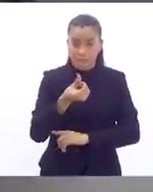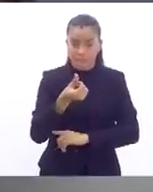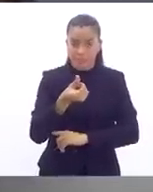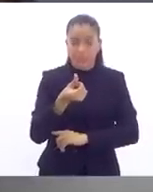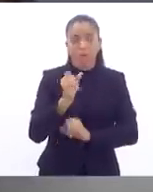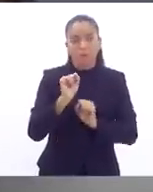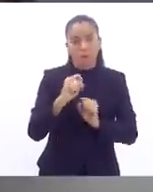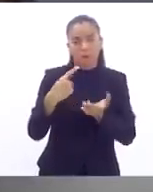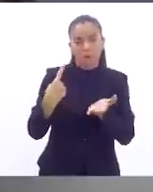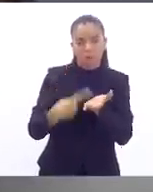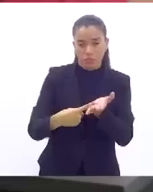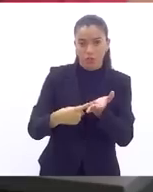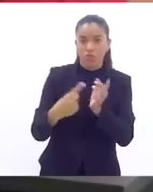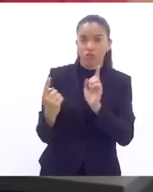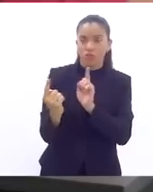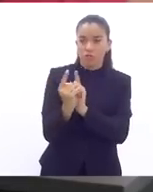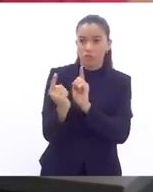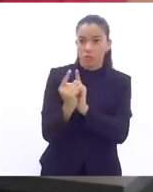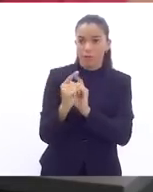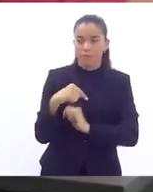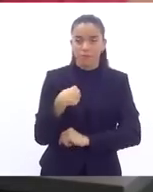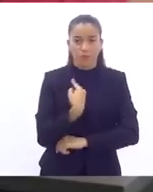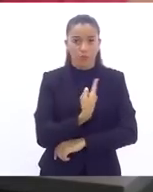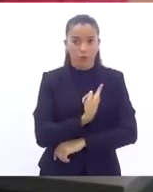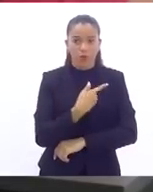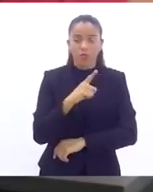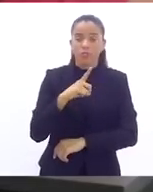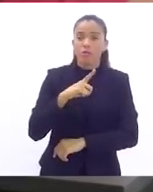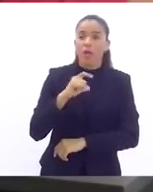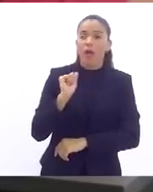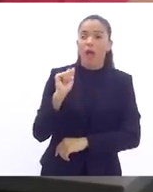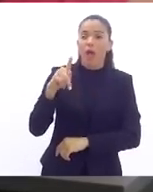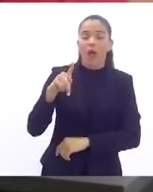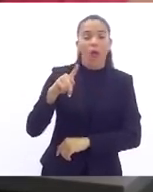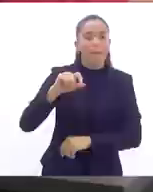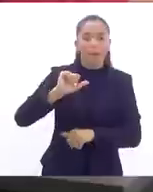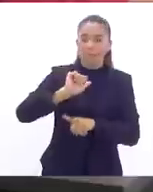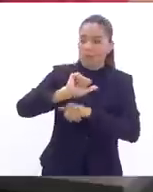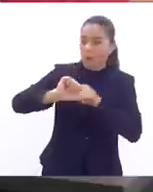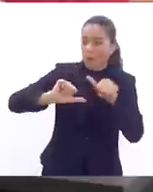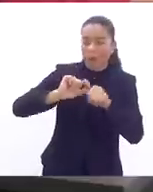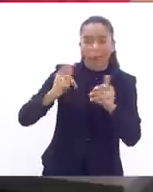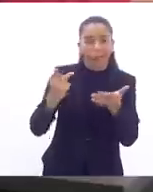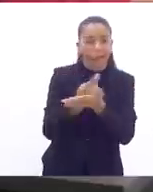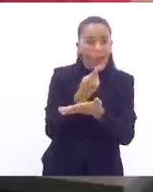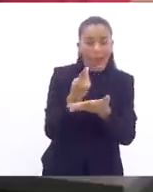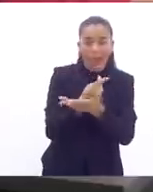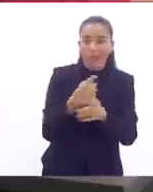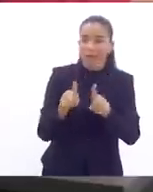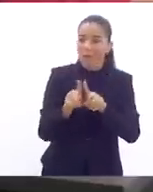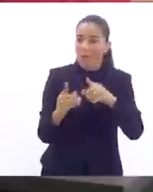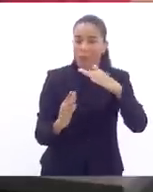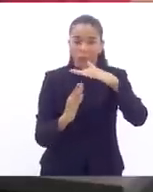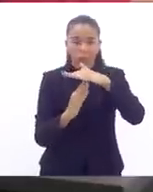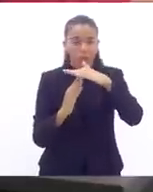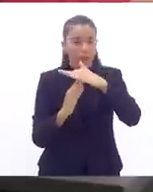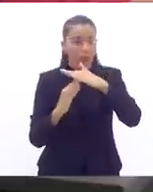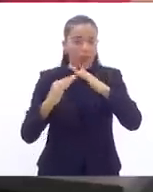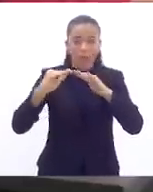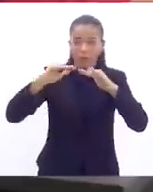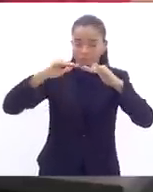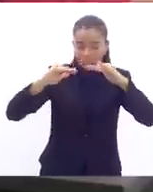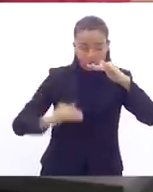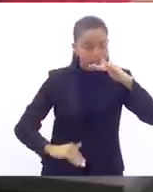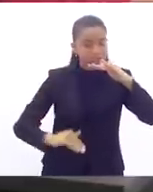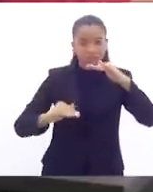um agendamento no nosso caso nós estamos desatualizadas ficamos fora do teto Mas você já esclareceu